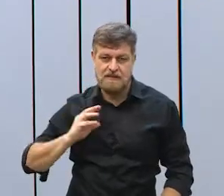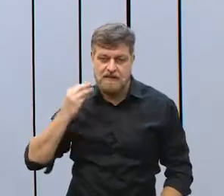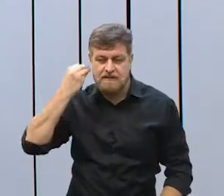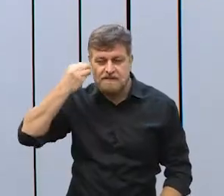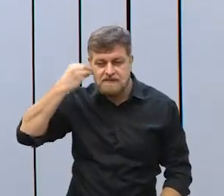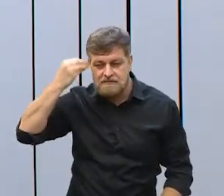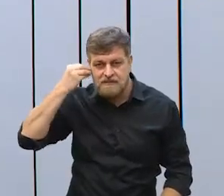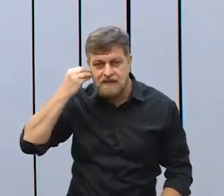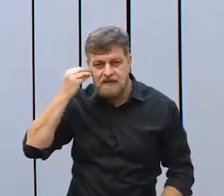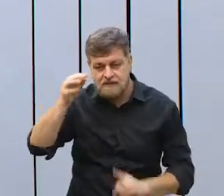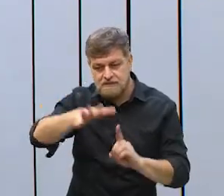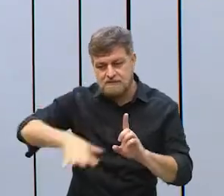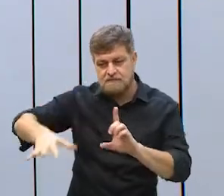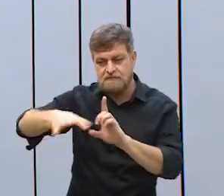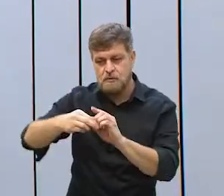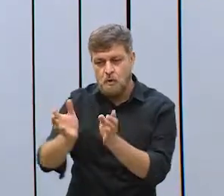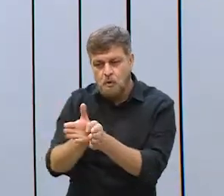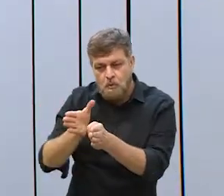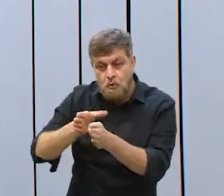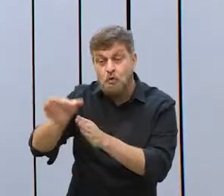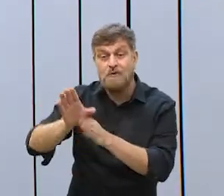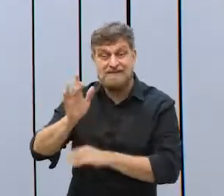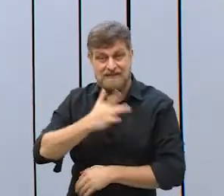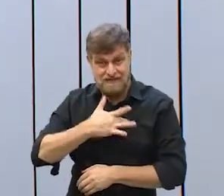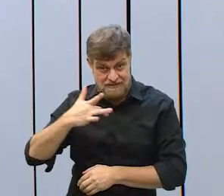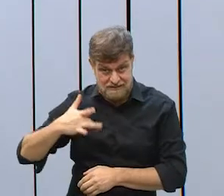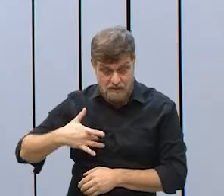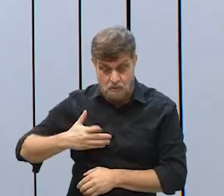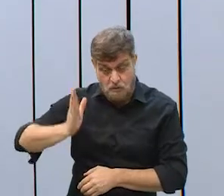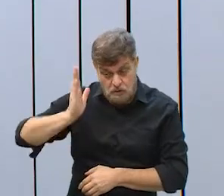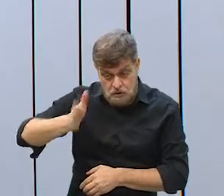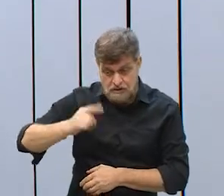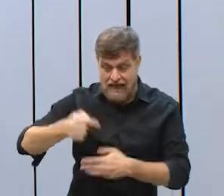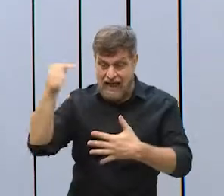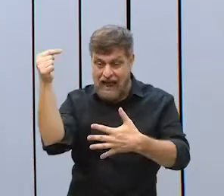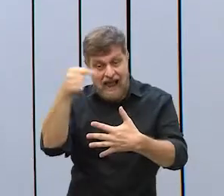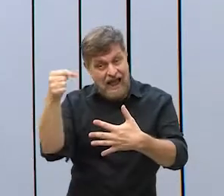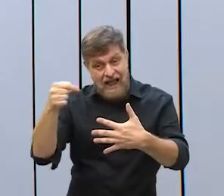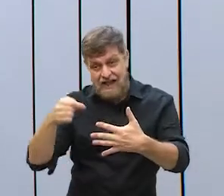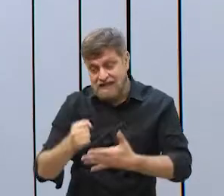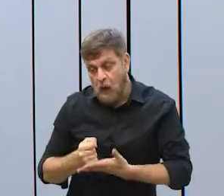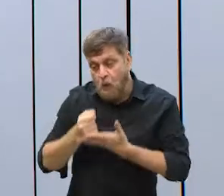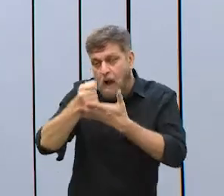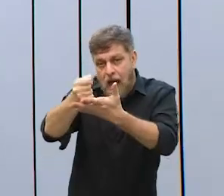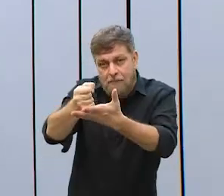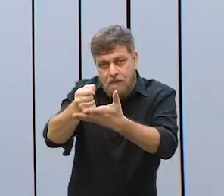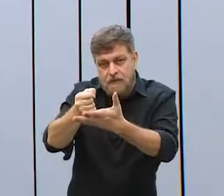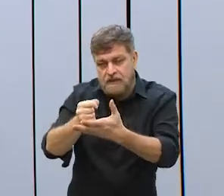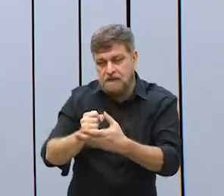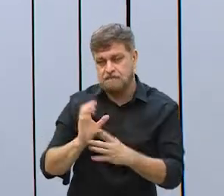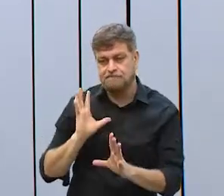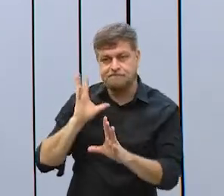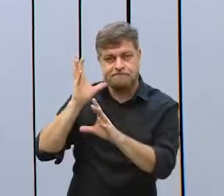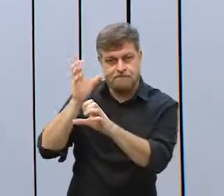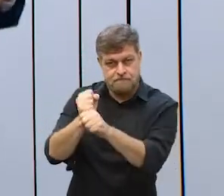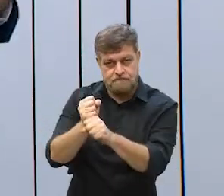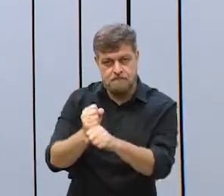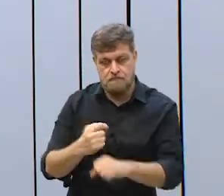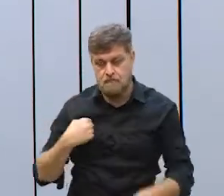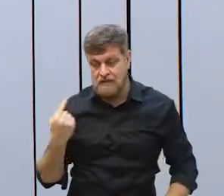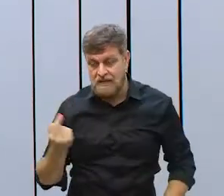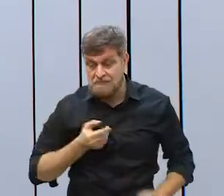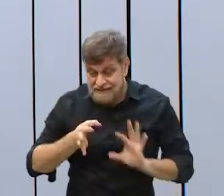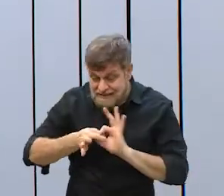vivência junto aos conselhos, né? Um olhar mais técnico também, um olhar de povo. Então a gente